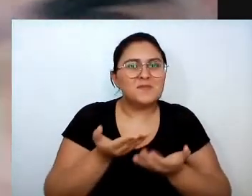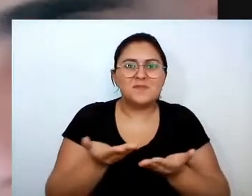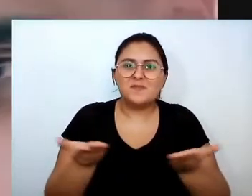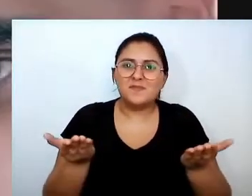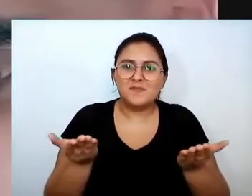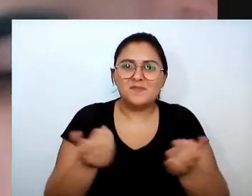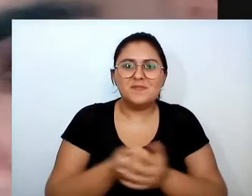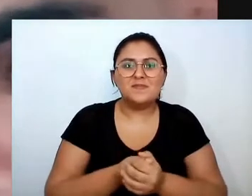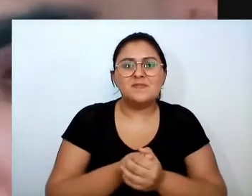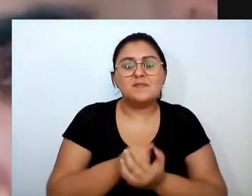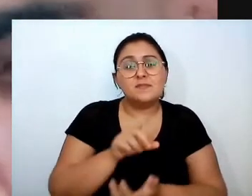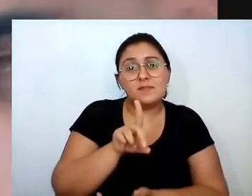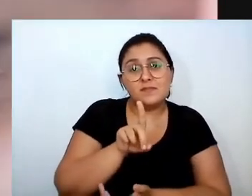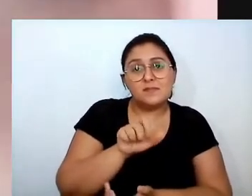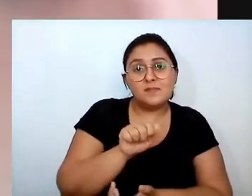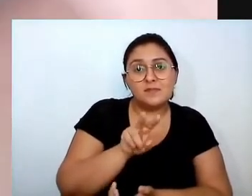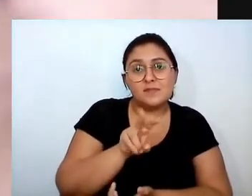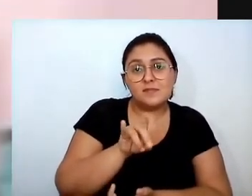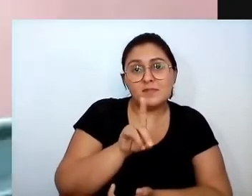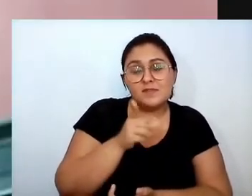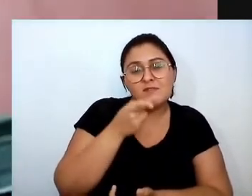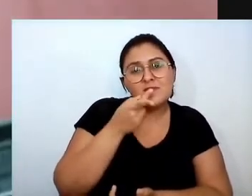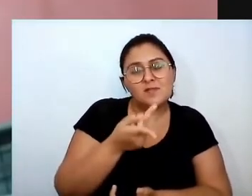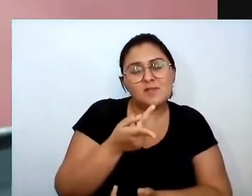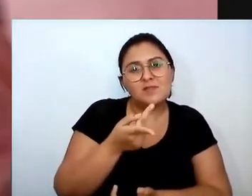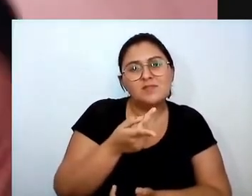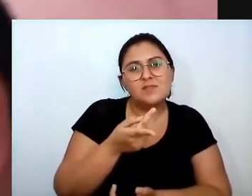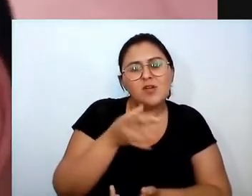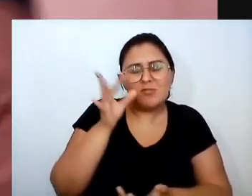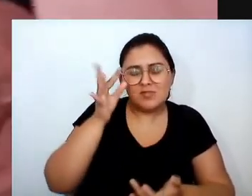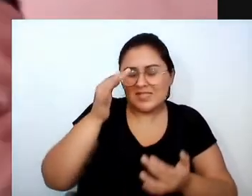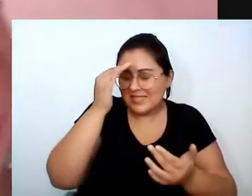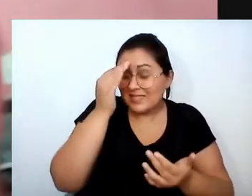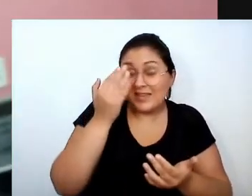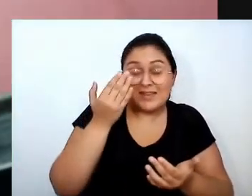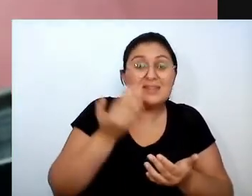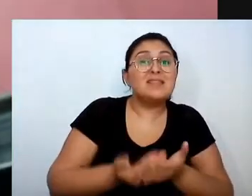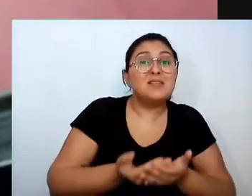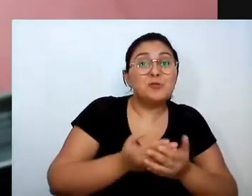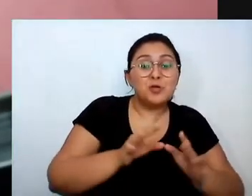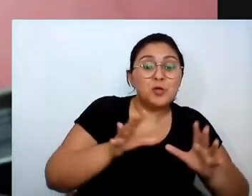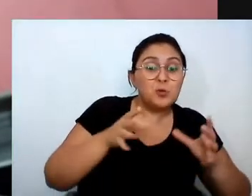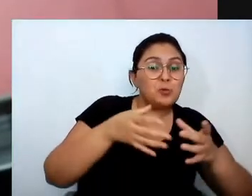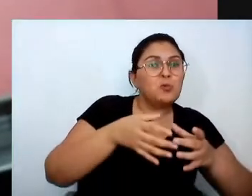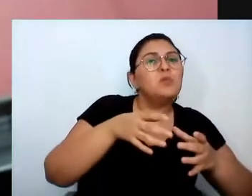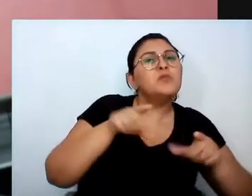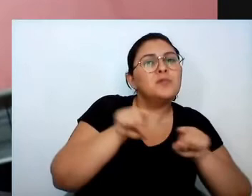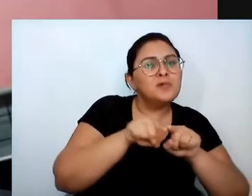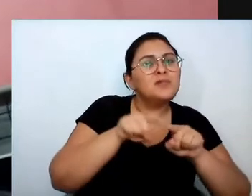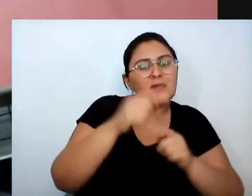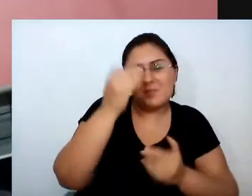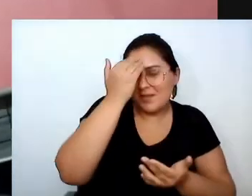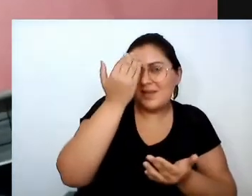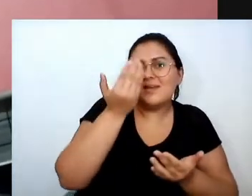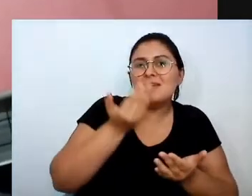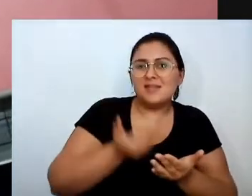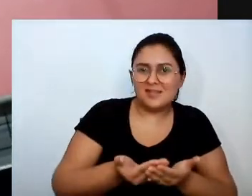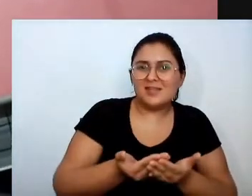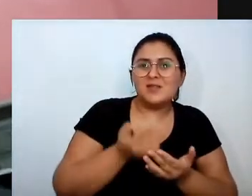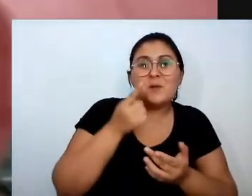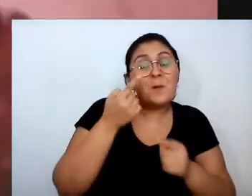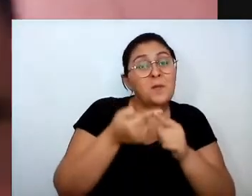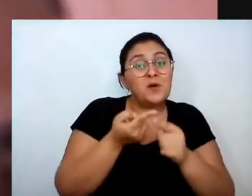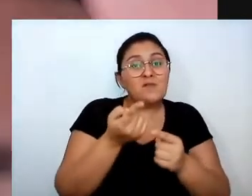Sim. Só Bom, né? agradeço E mesmo. tenho certeza que todos agradecem também, porque o aprendizado é continuado, né?